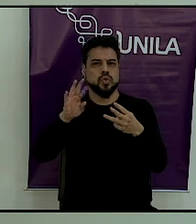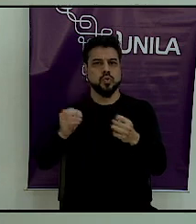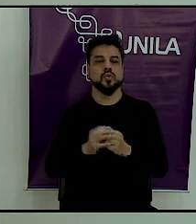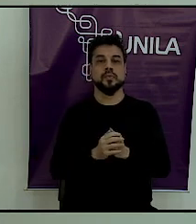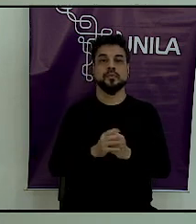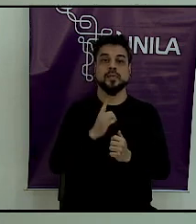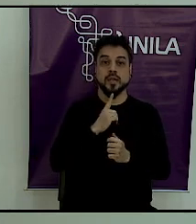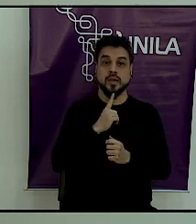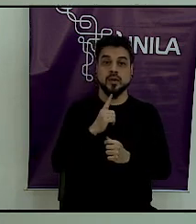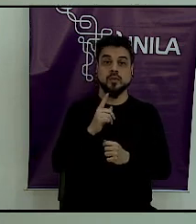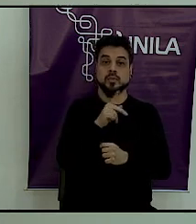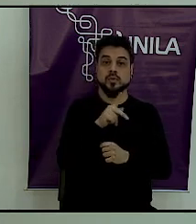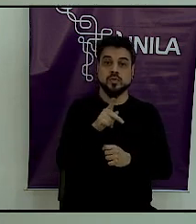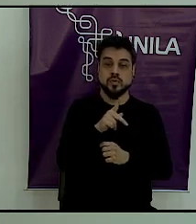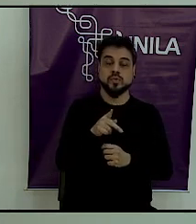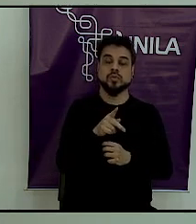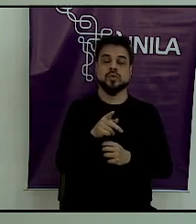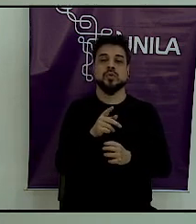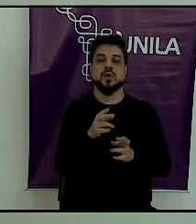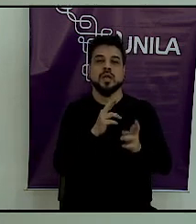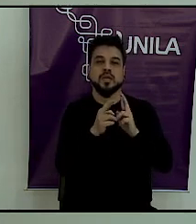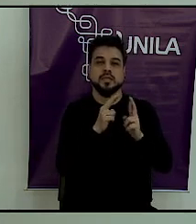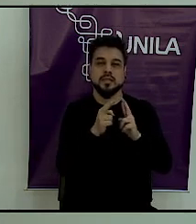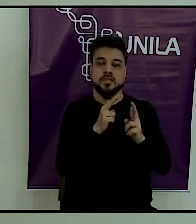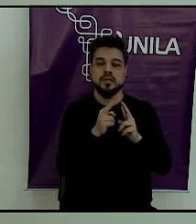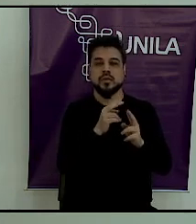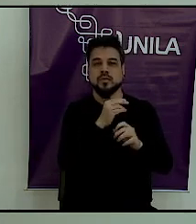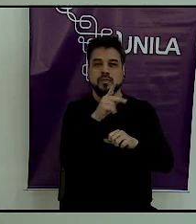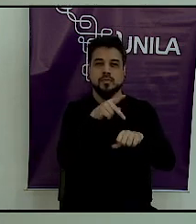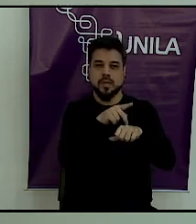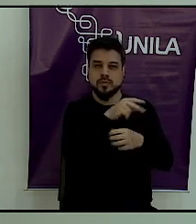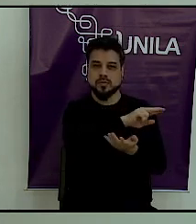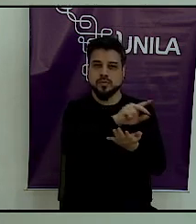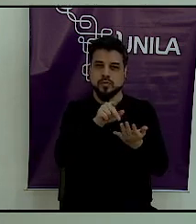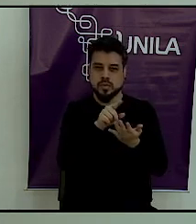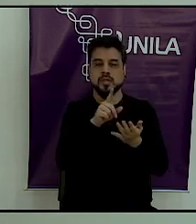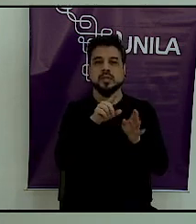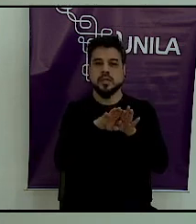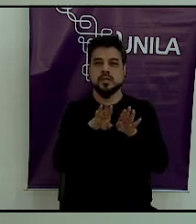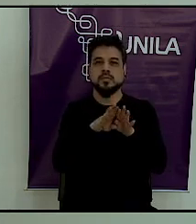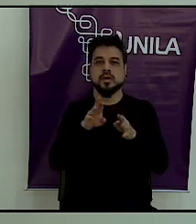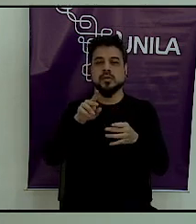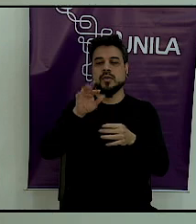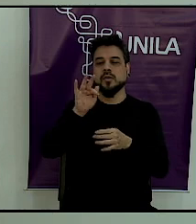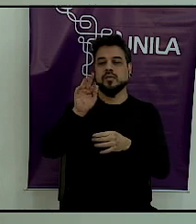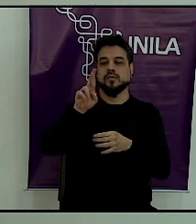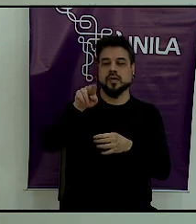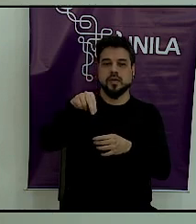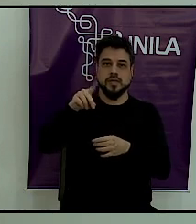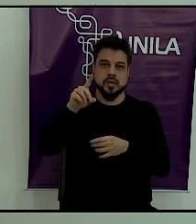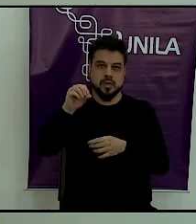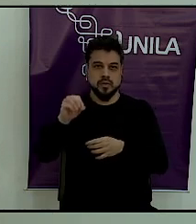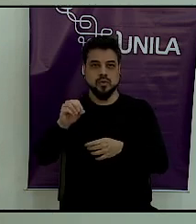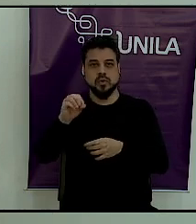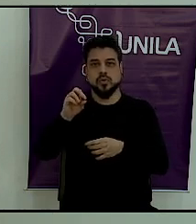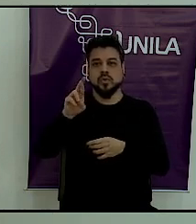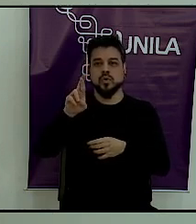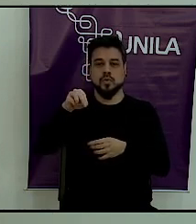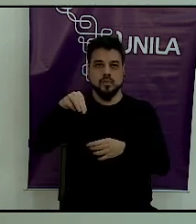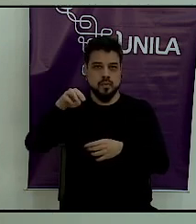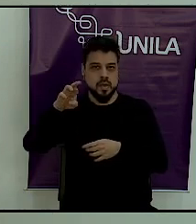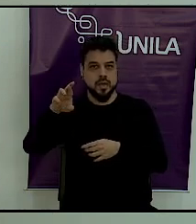o Fernando Romero e a Paula Fernandes. Nós temos o apoio do Centro Interdisciplinar,